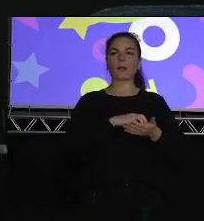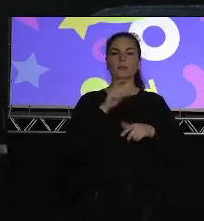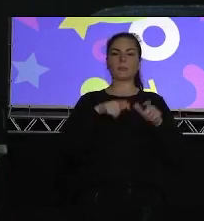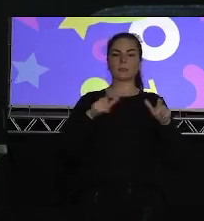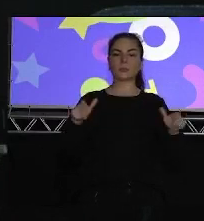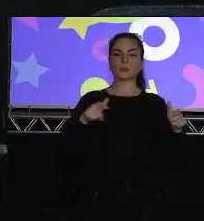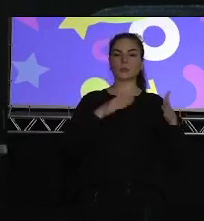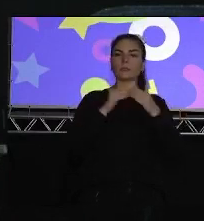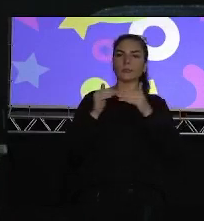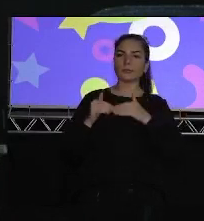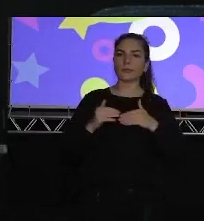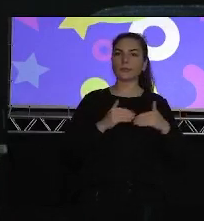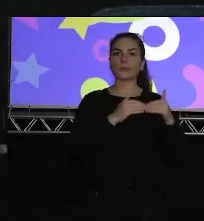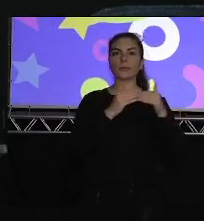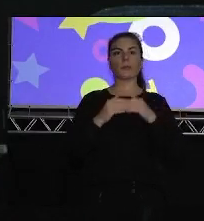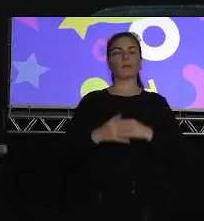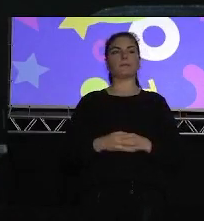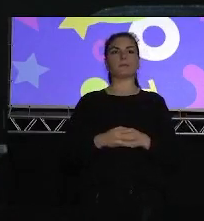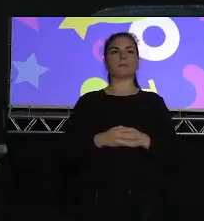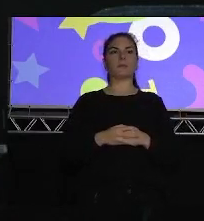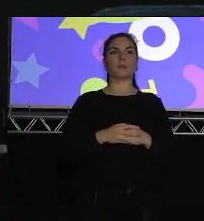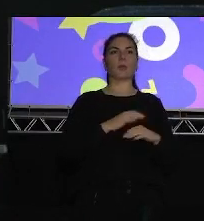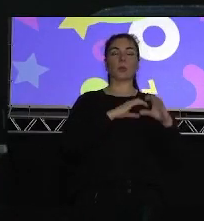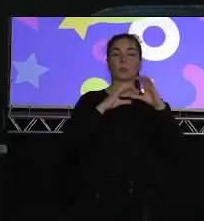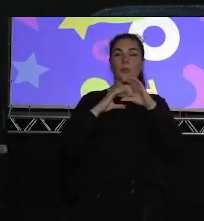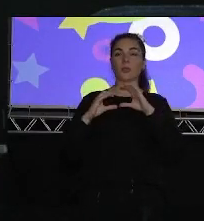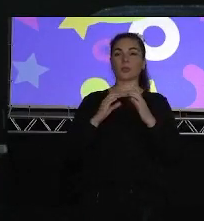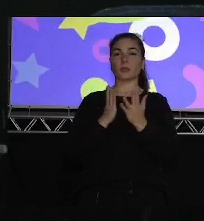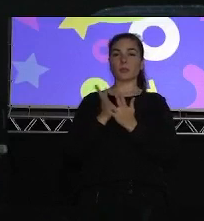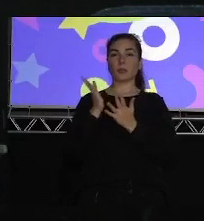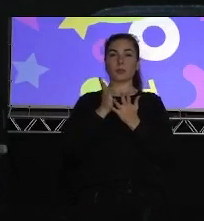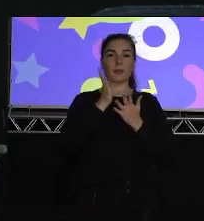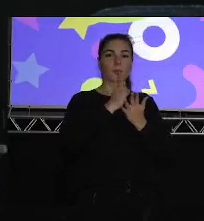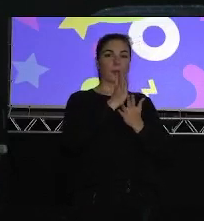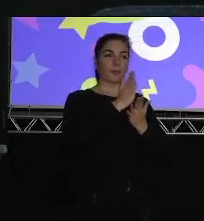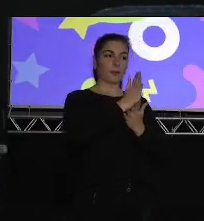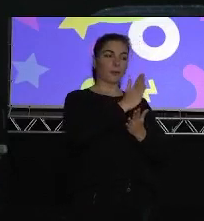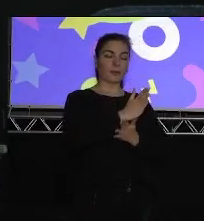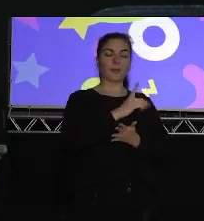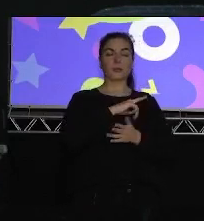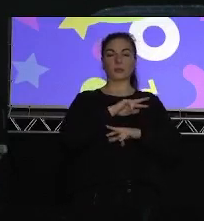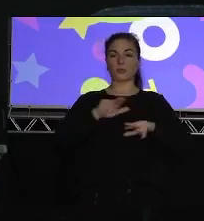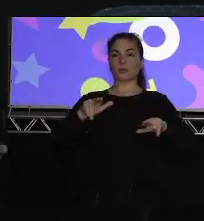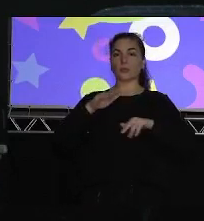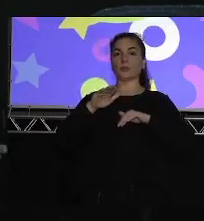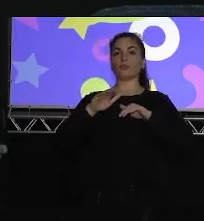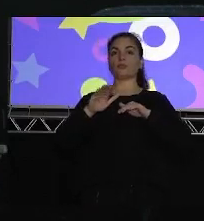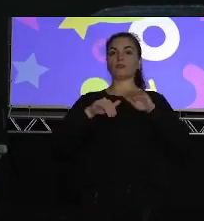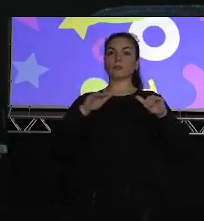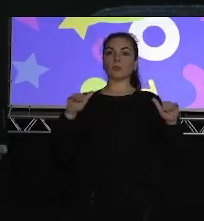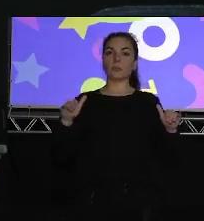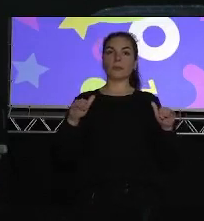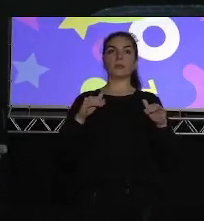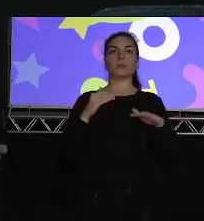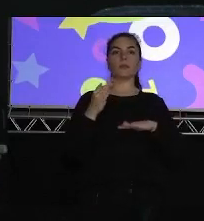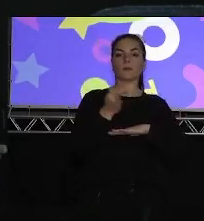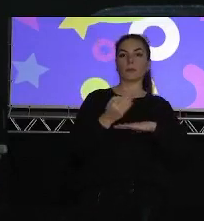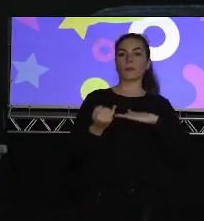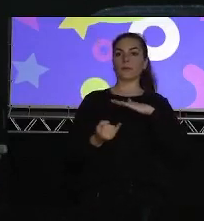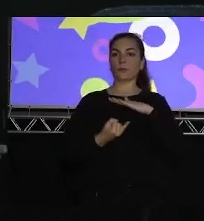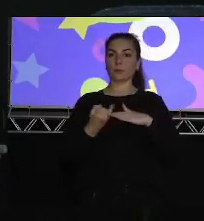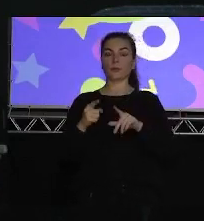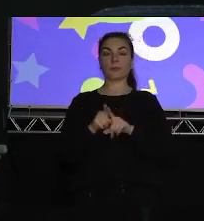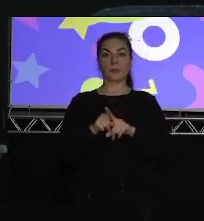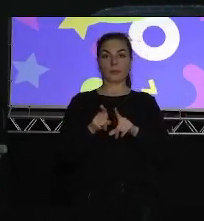pessoas demandando, muitos canais de comunicação que geravam demandas, tanto formais como informais. A gente